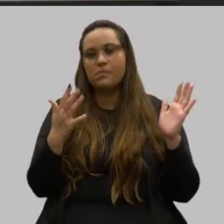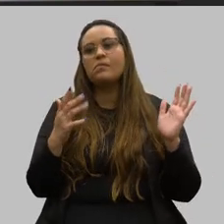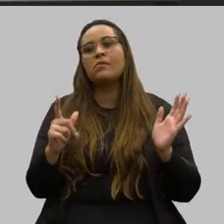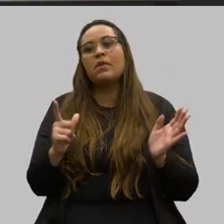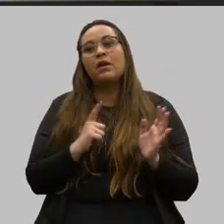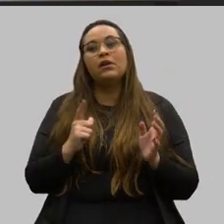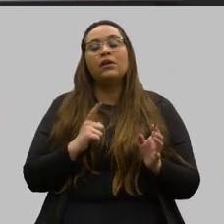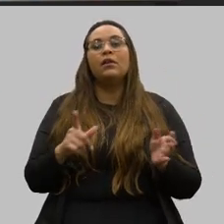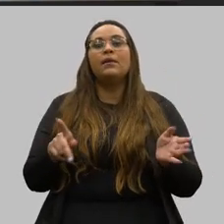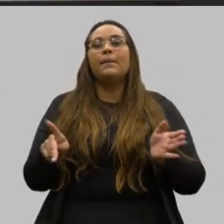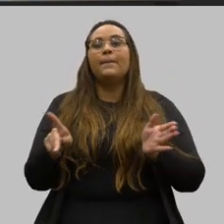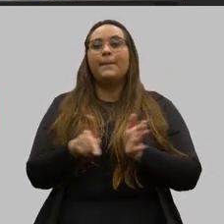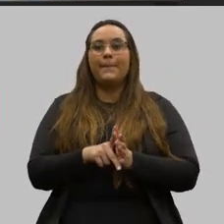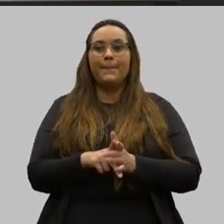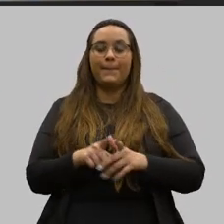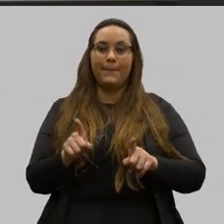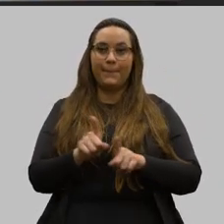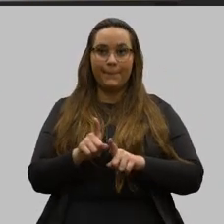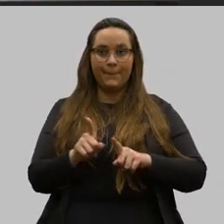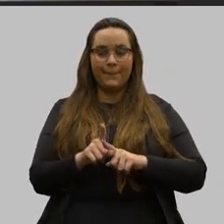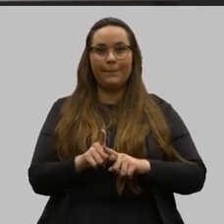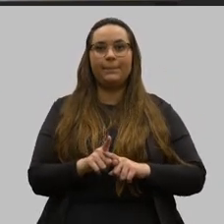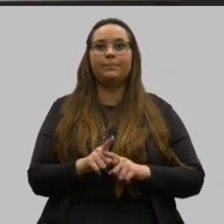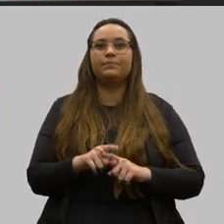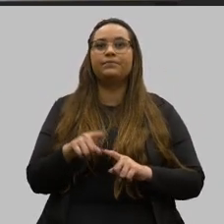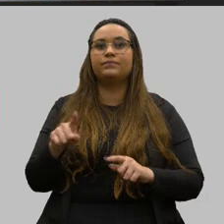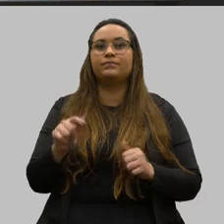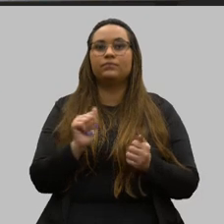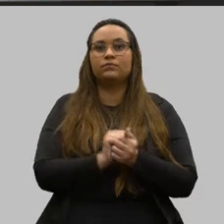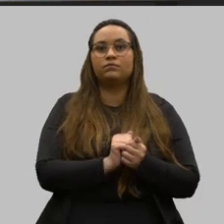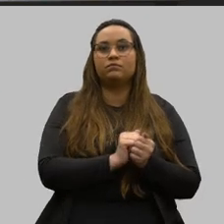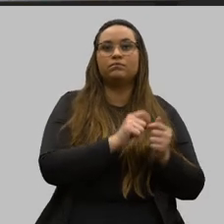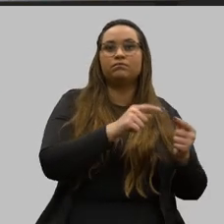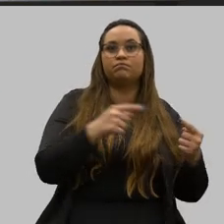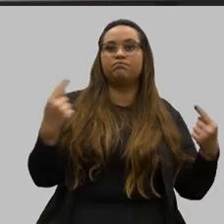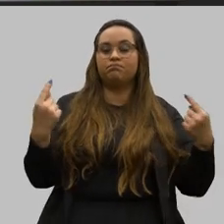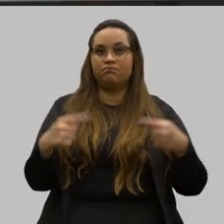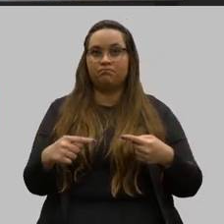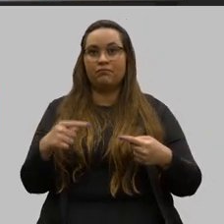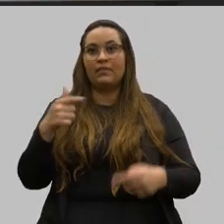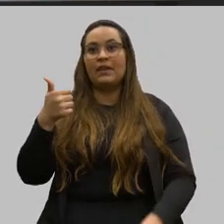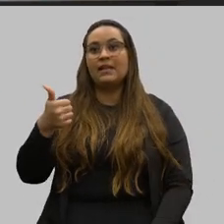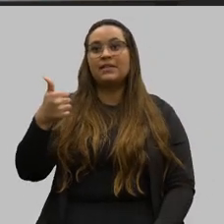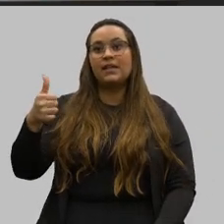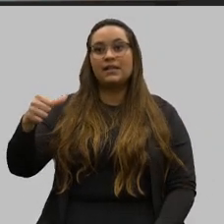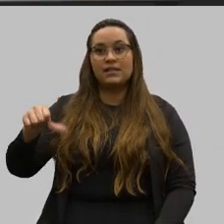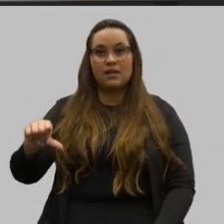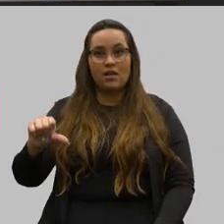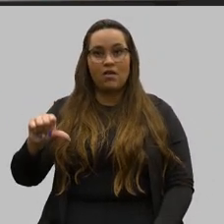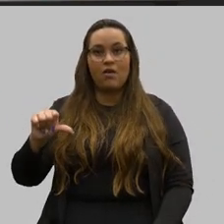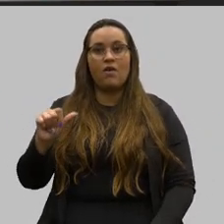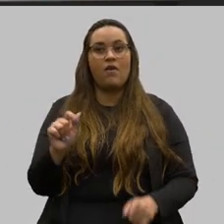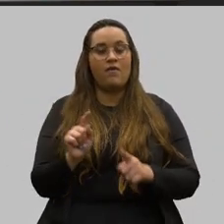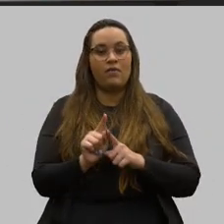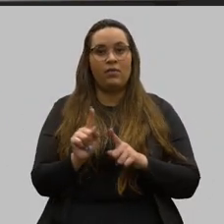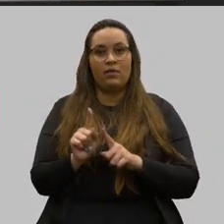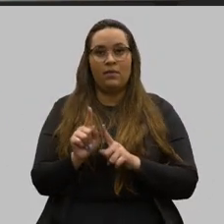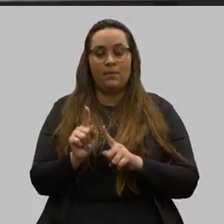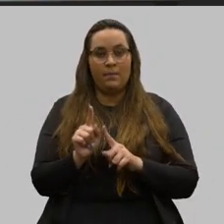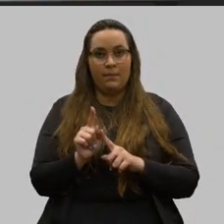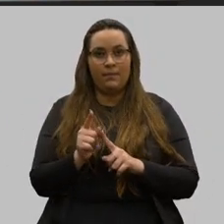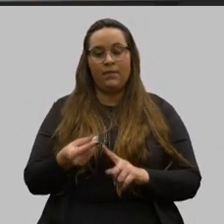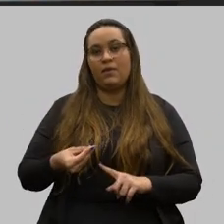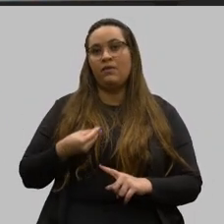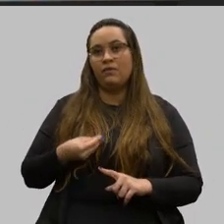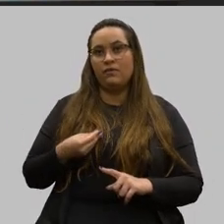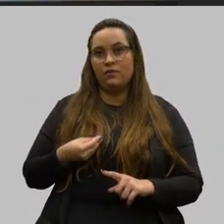Grande Unidade eh e Companhia independente 119 militares sempre com oficial à frente que eles funcionam como